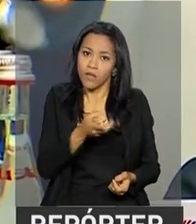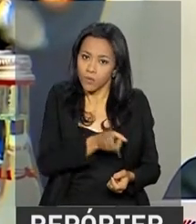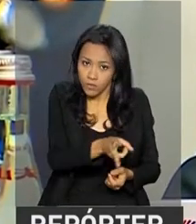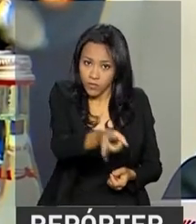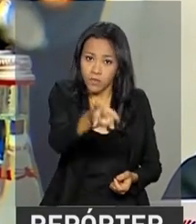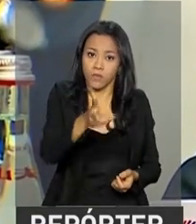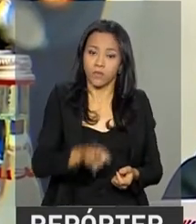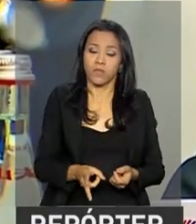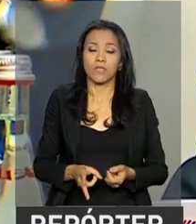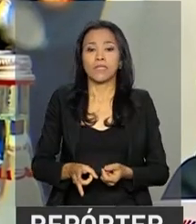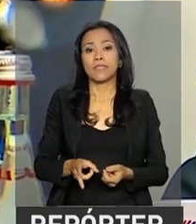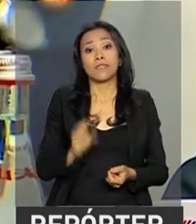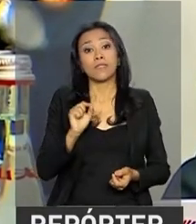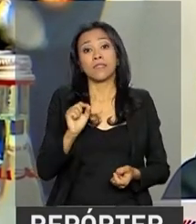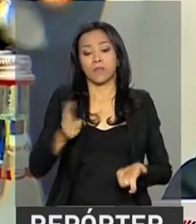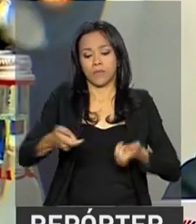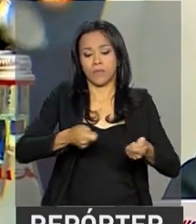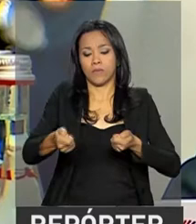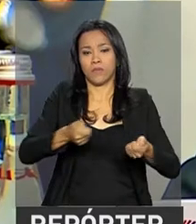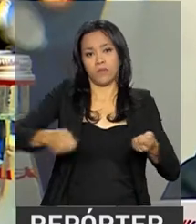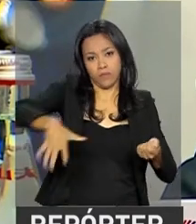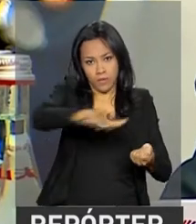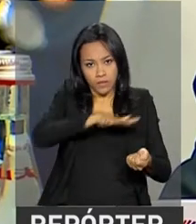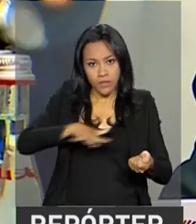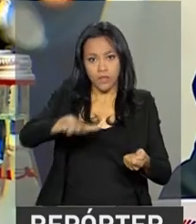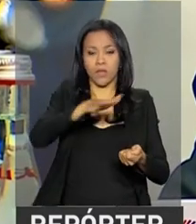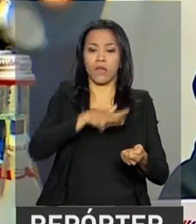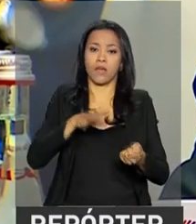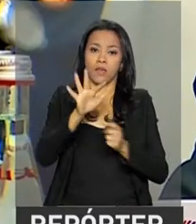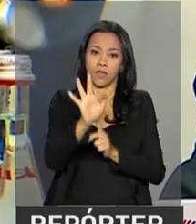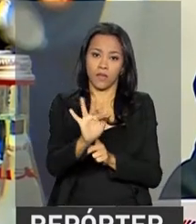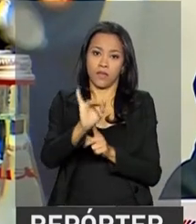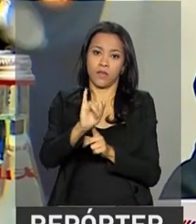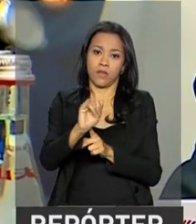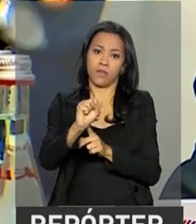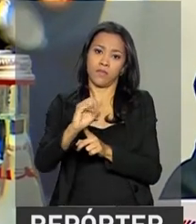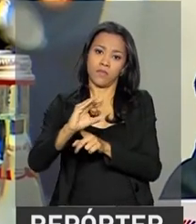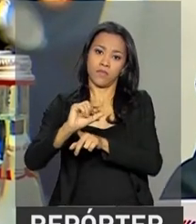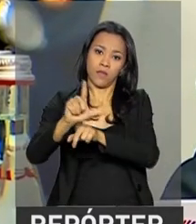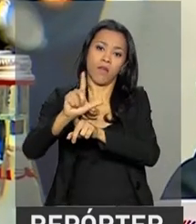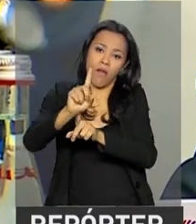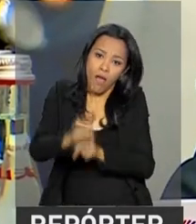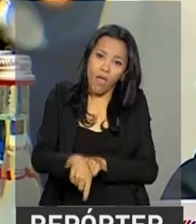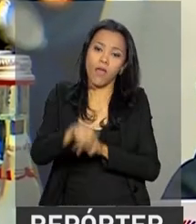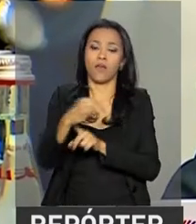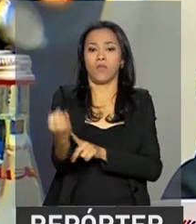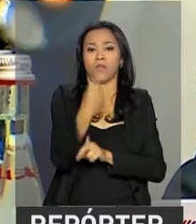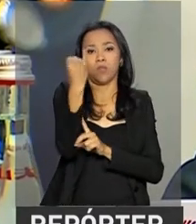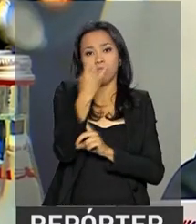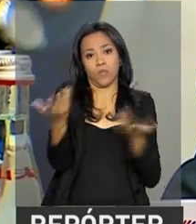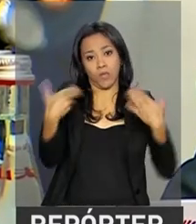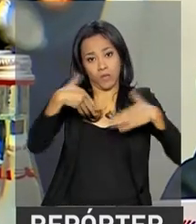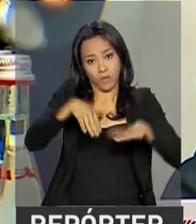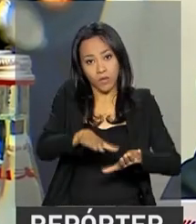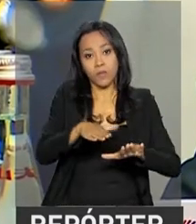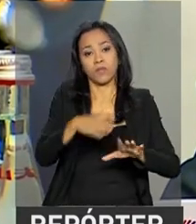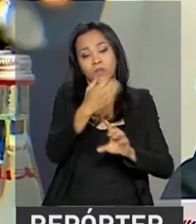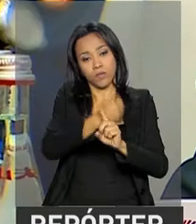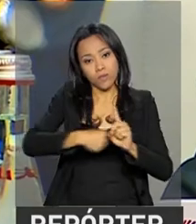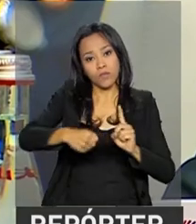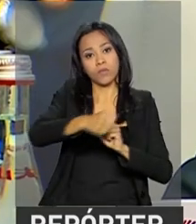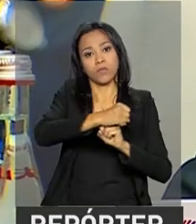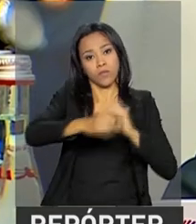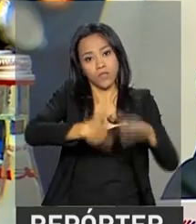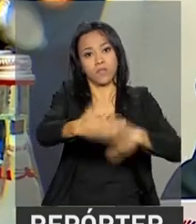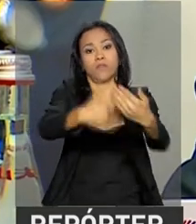sendo, o de que o equilíbrio fiscal é condição para o crescimento com inclusão social. Nosso